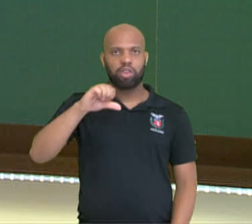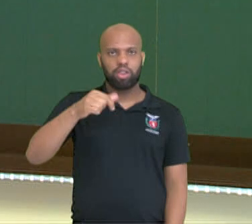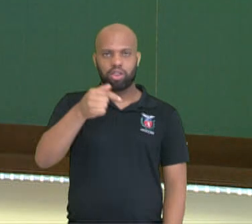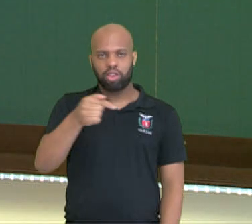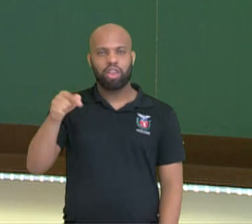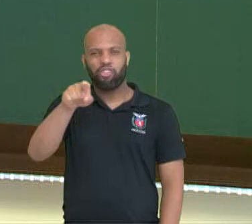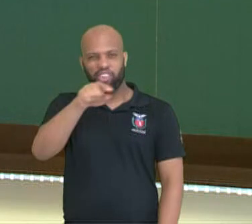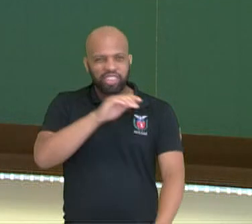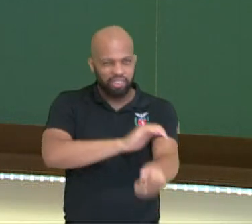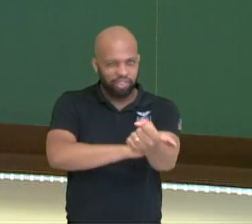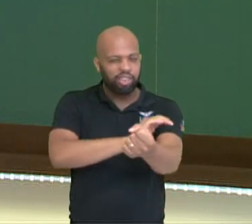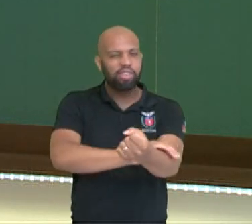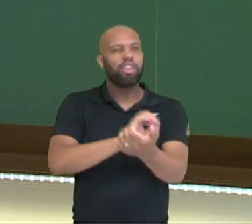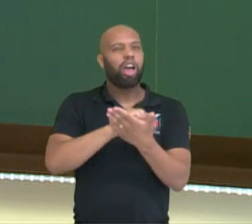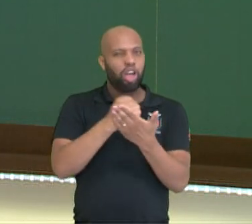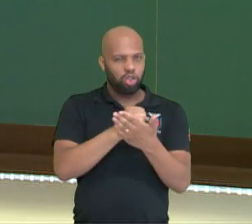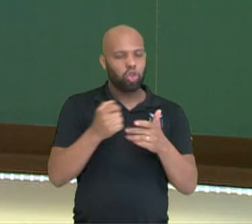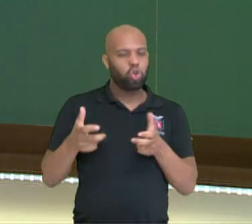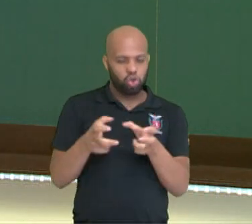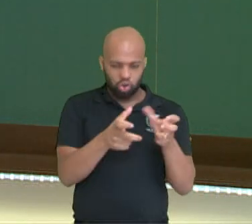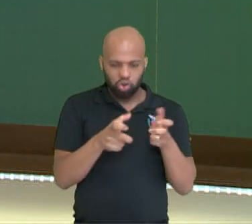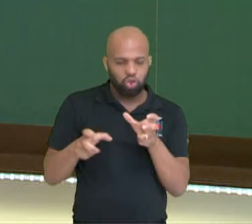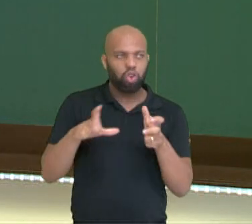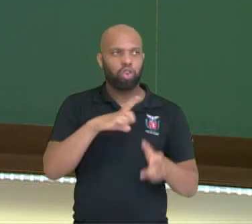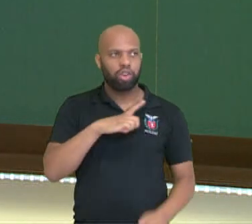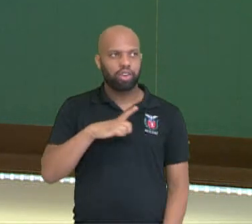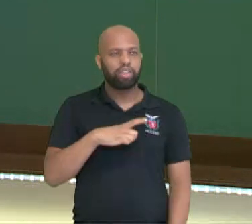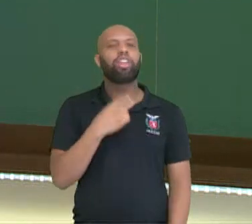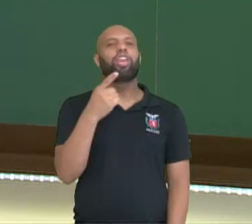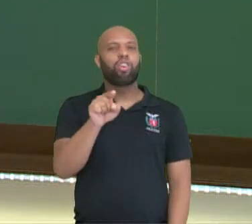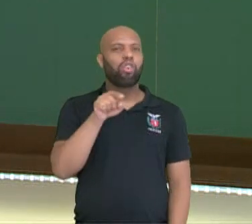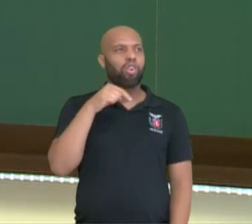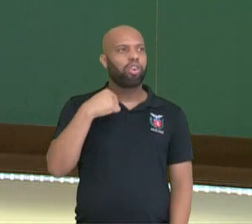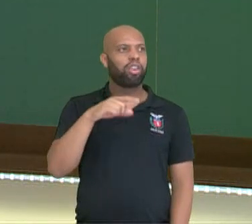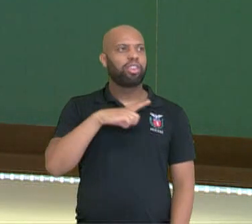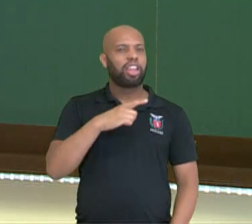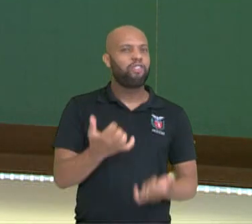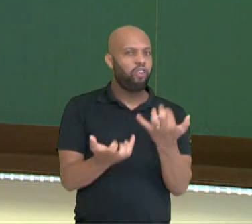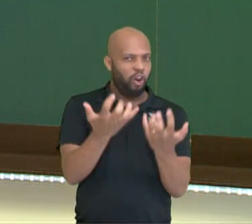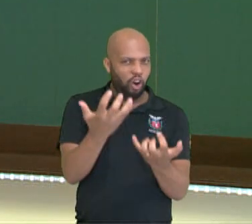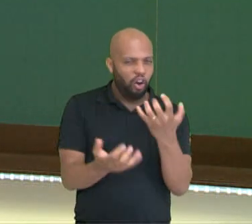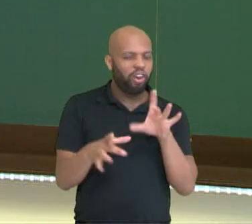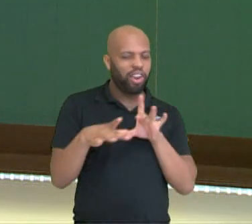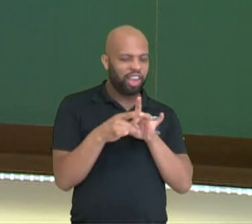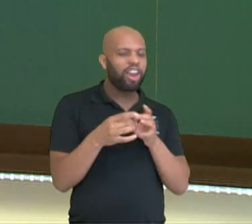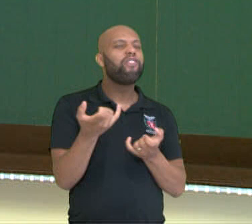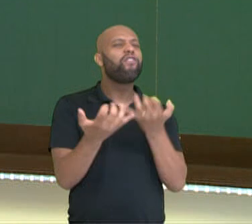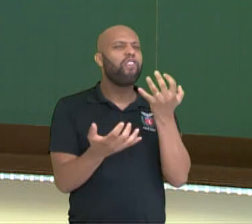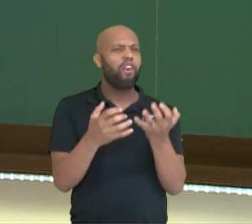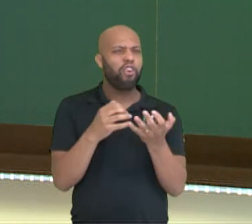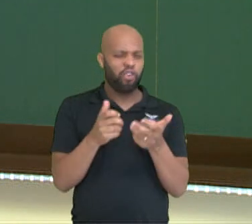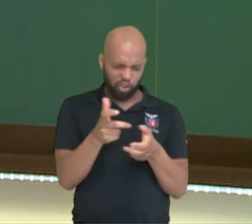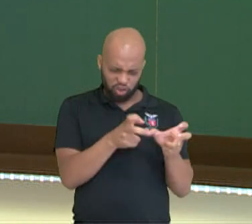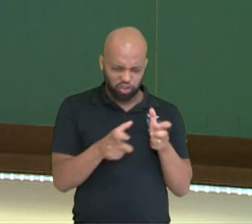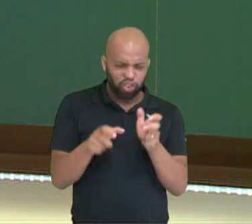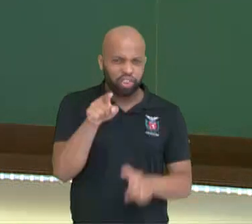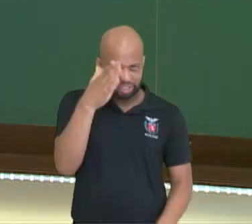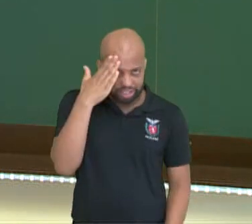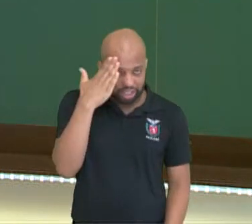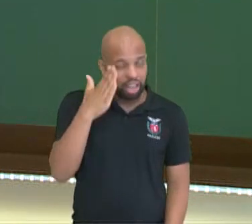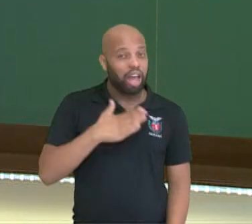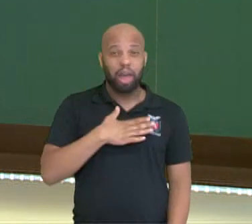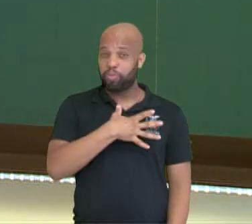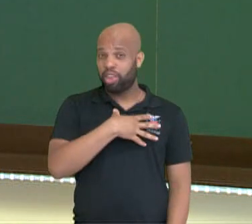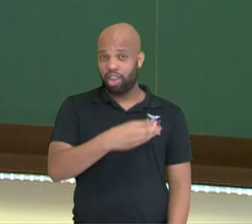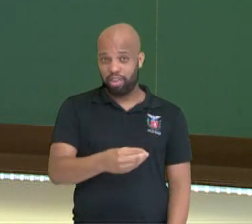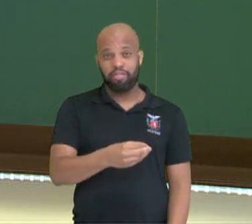viciados em muitos joguinhos, né? Tem um aí que eu nem vou falar, tem a ver com fogo, tá? Mas esse aí é só a minha filha,